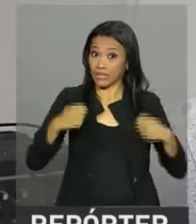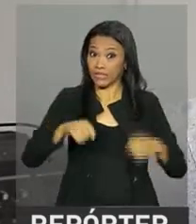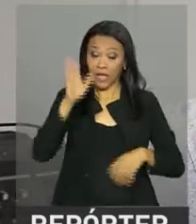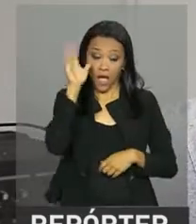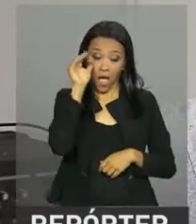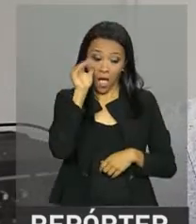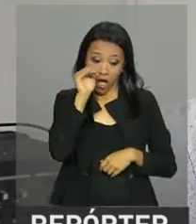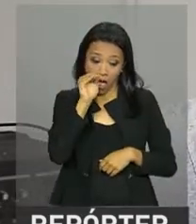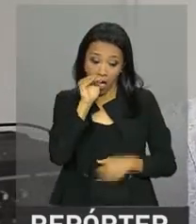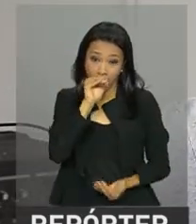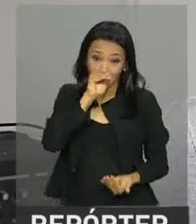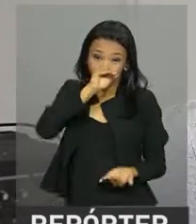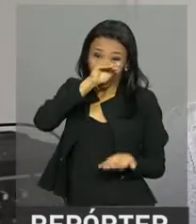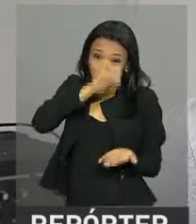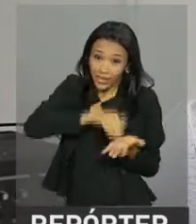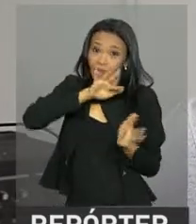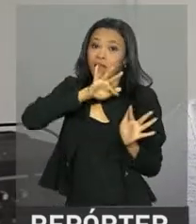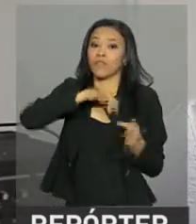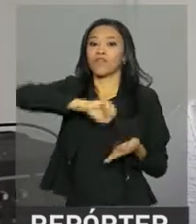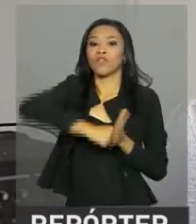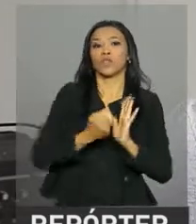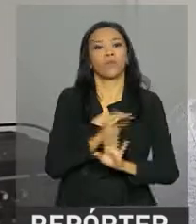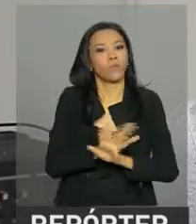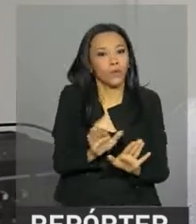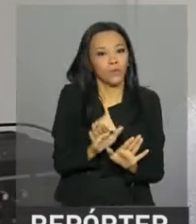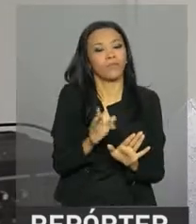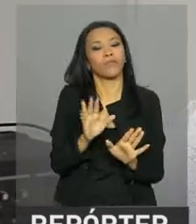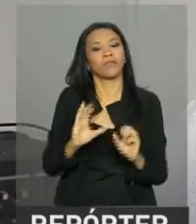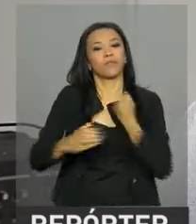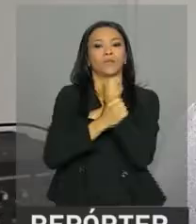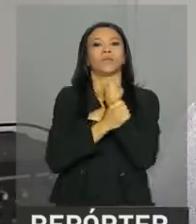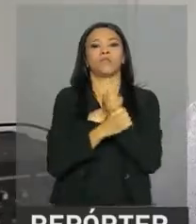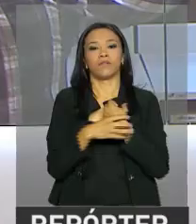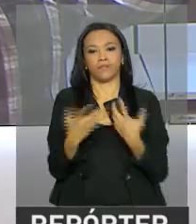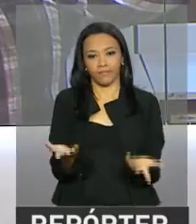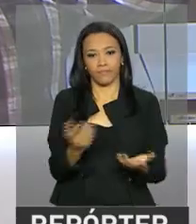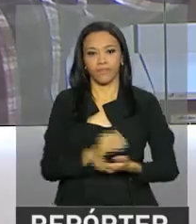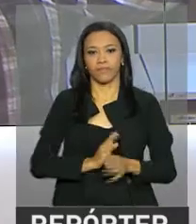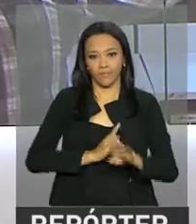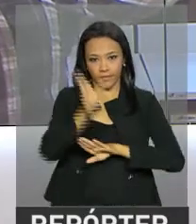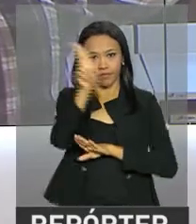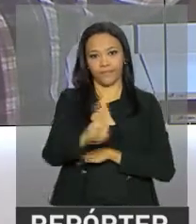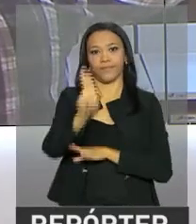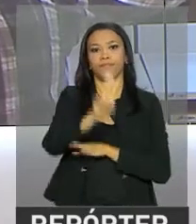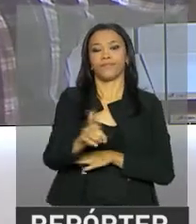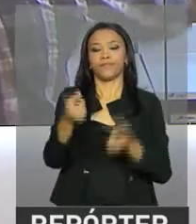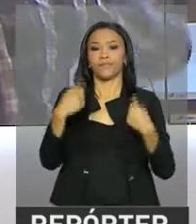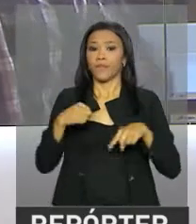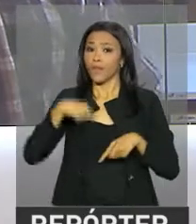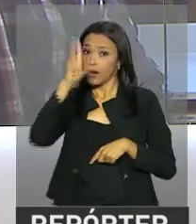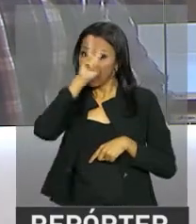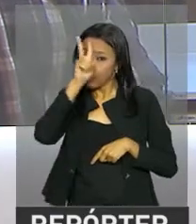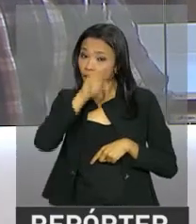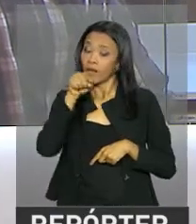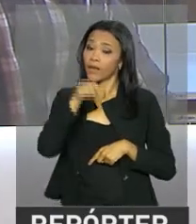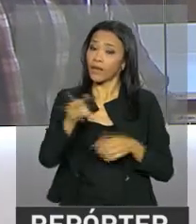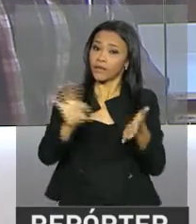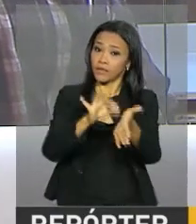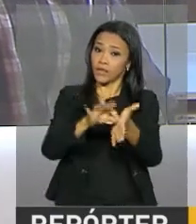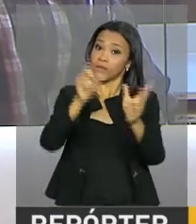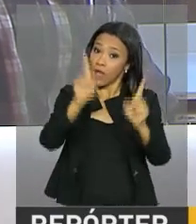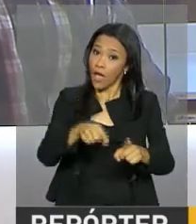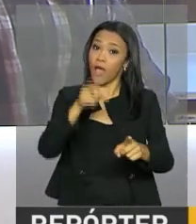do fechamento era de fechamento que não têm condições de segurança num no exterior lembrando que as inscrições do sisu são pela internet